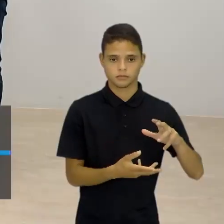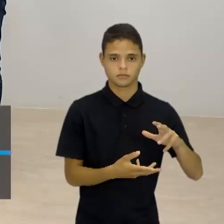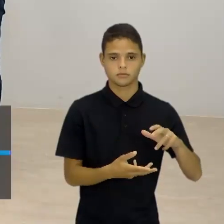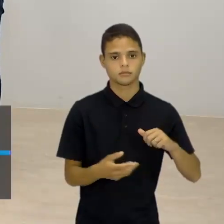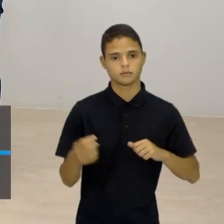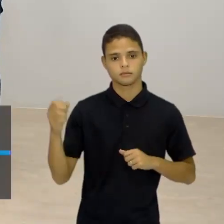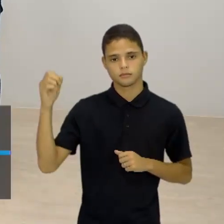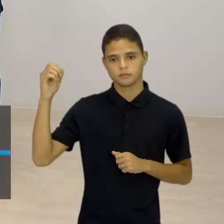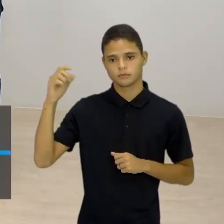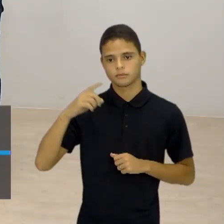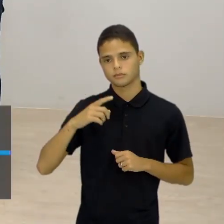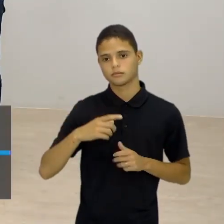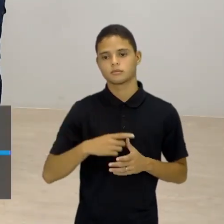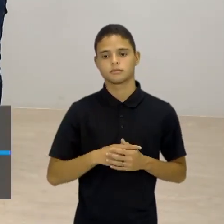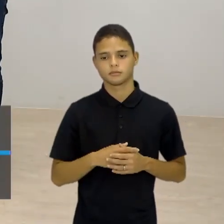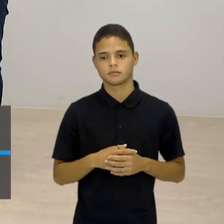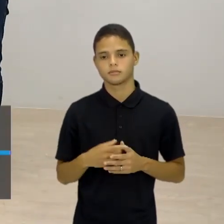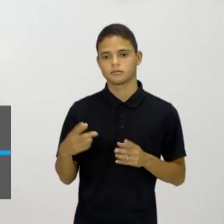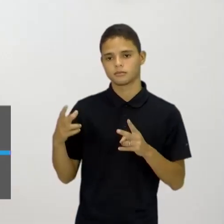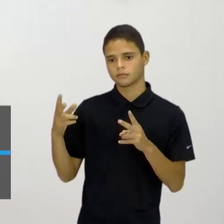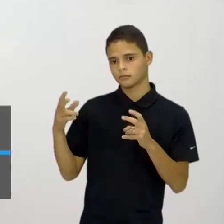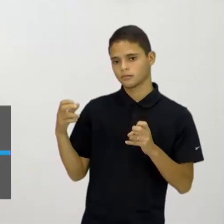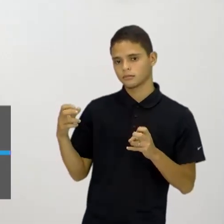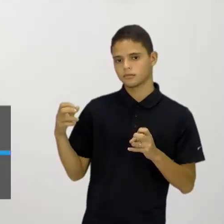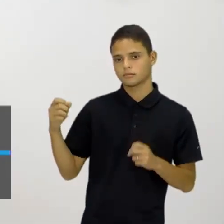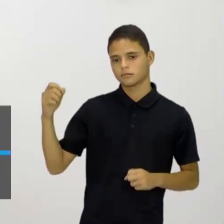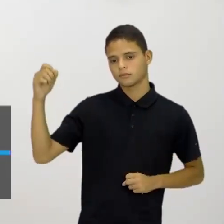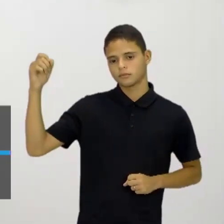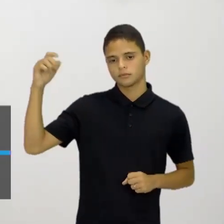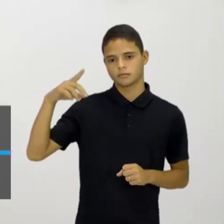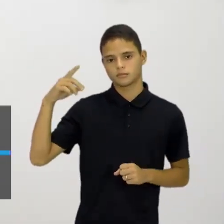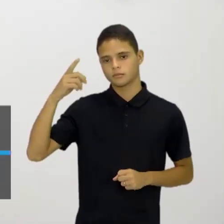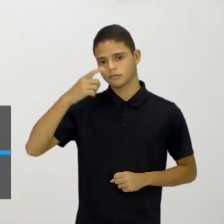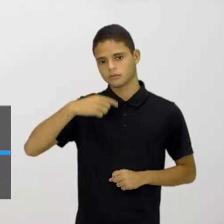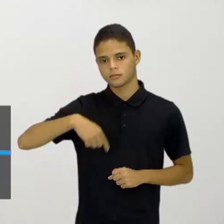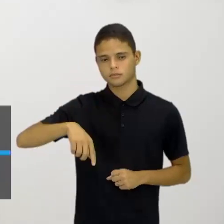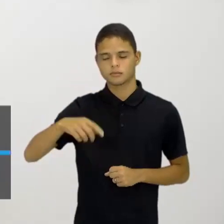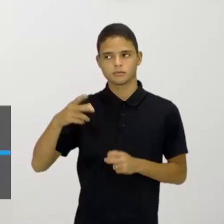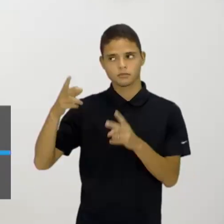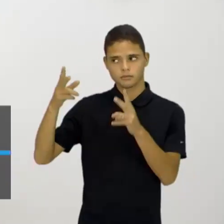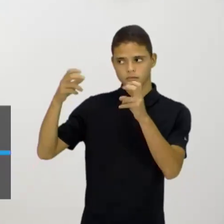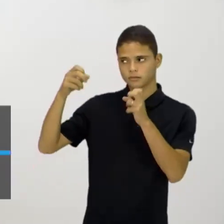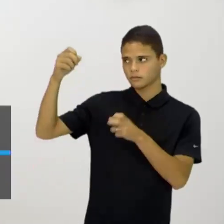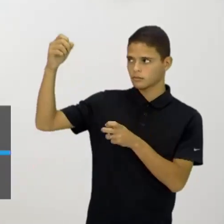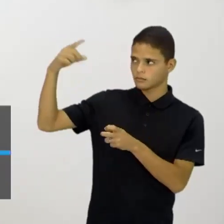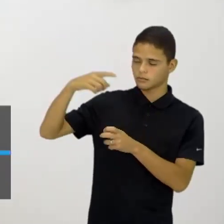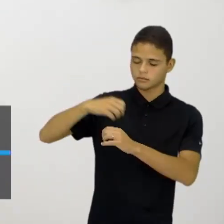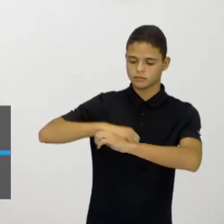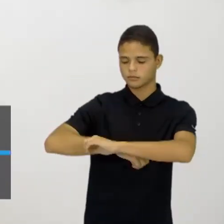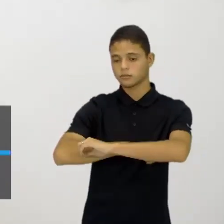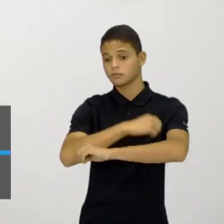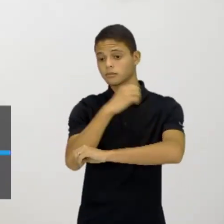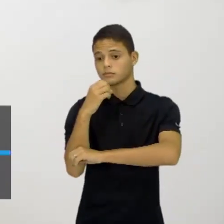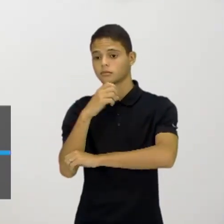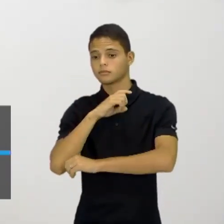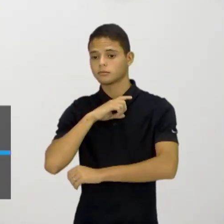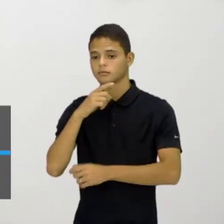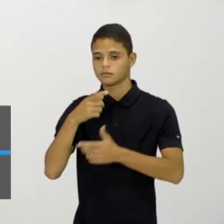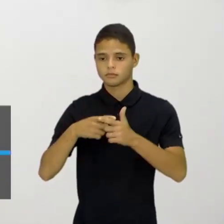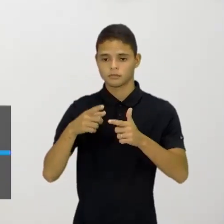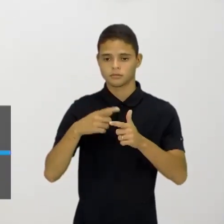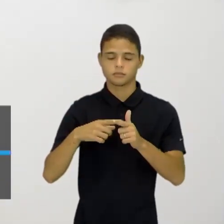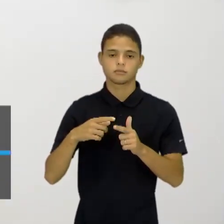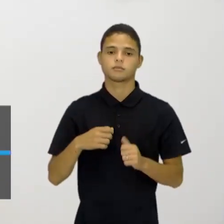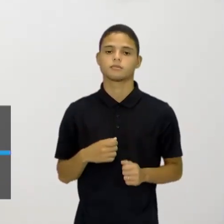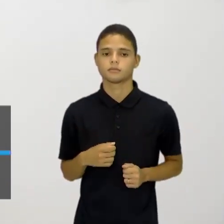só é com a observação na verdade observação do Sol quando a gente observa o sol nascer a gente tem esse problema também